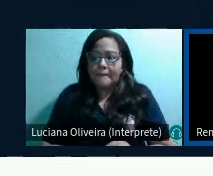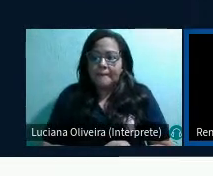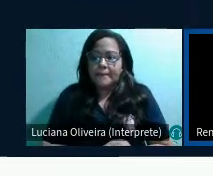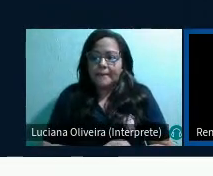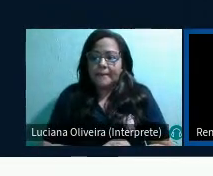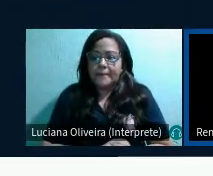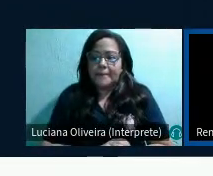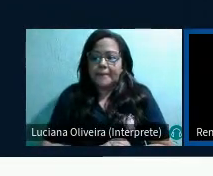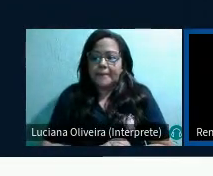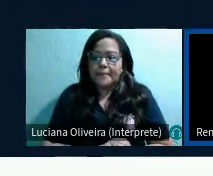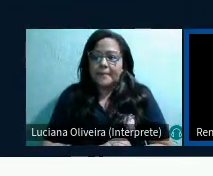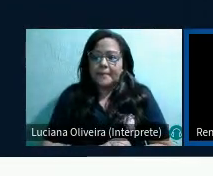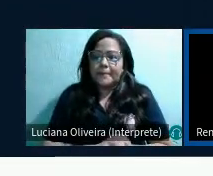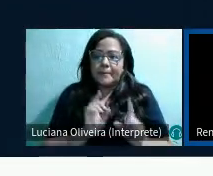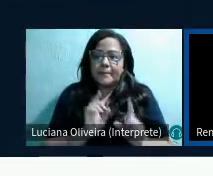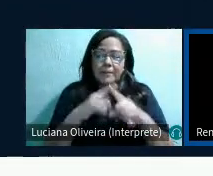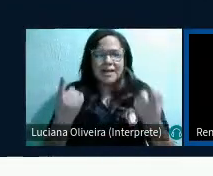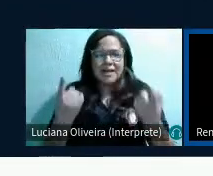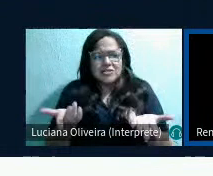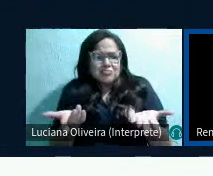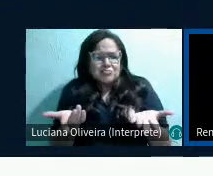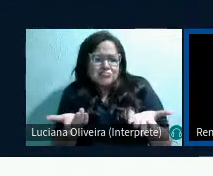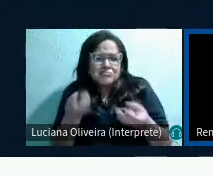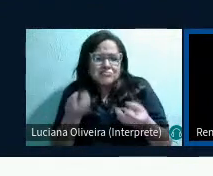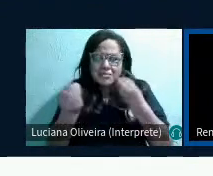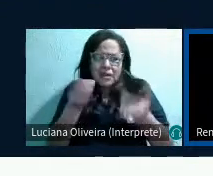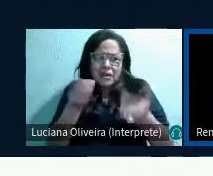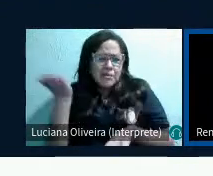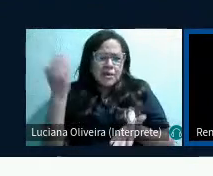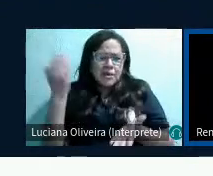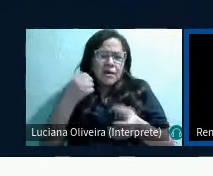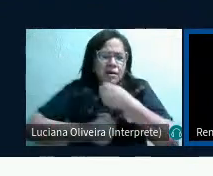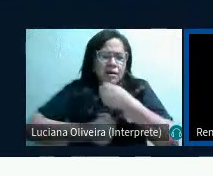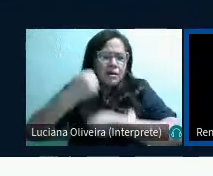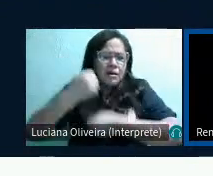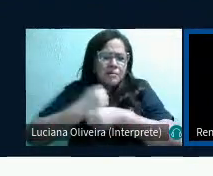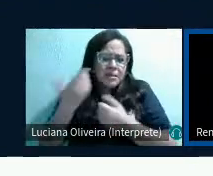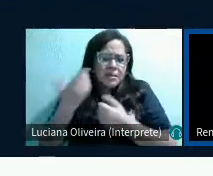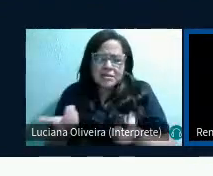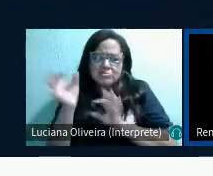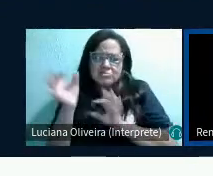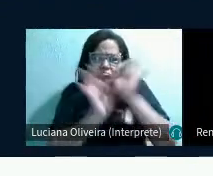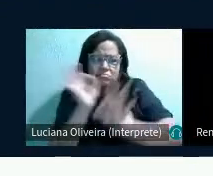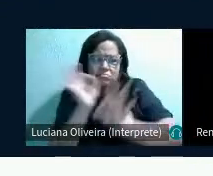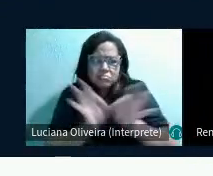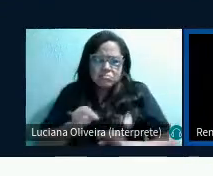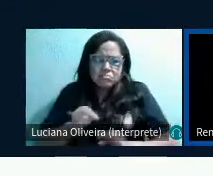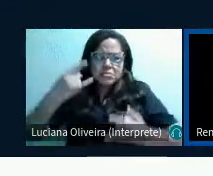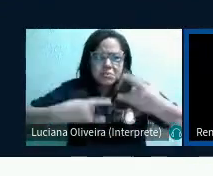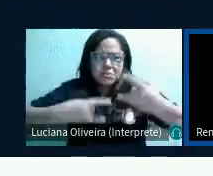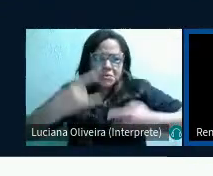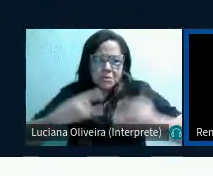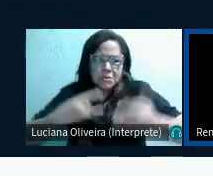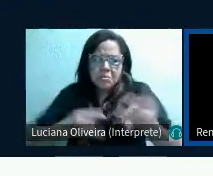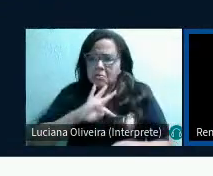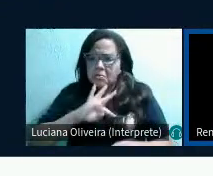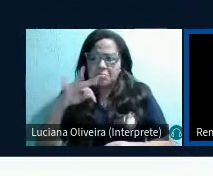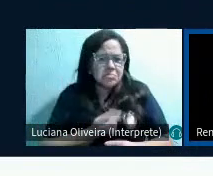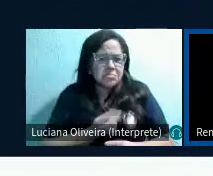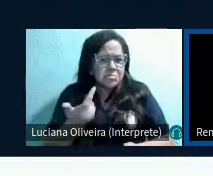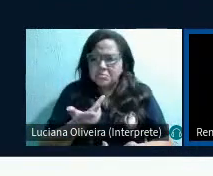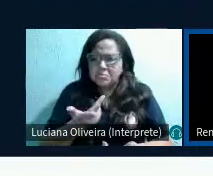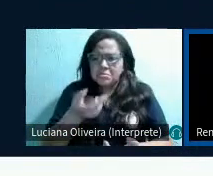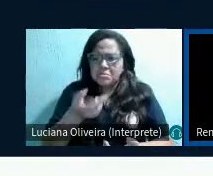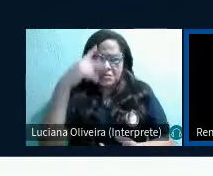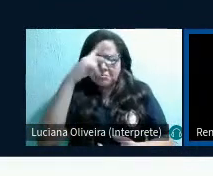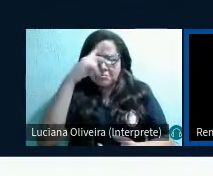montava nossos robôs, a gente programava eles e tudo a gente que fazia. agora vai ser um pouco diferente. Por ser uma